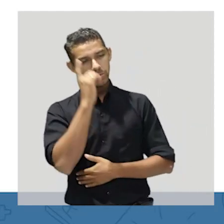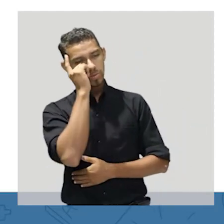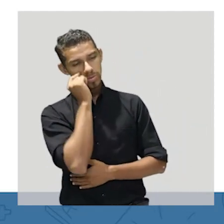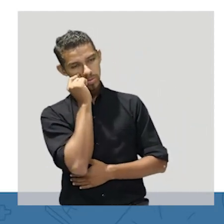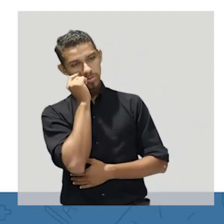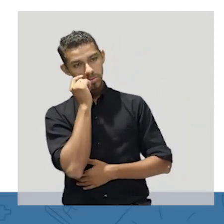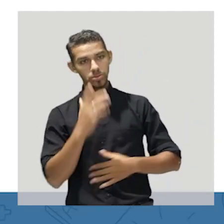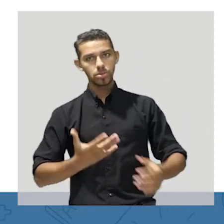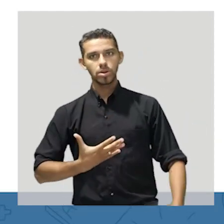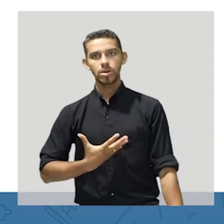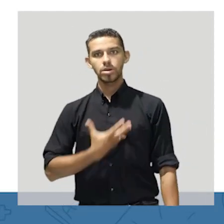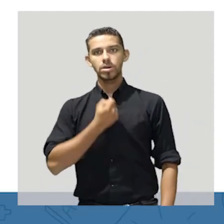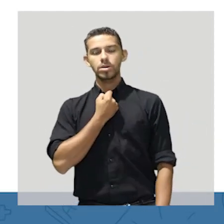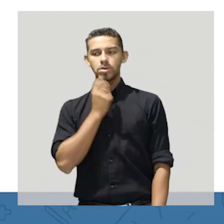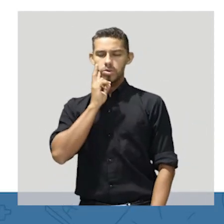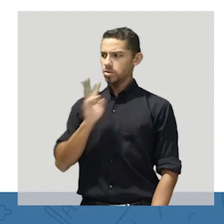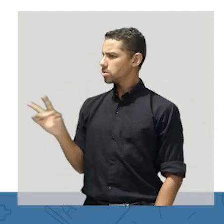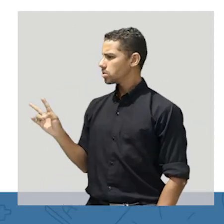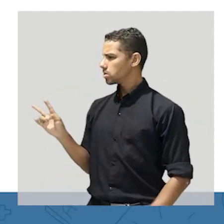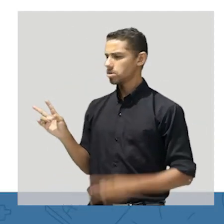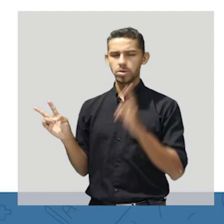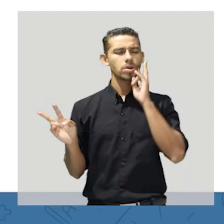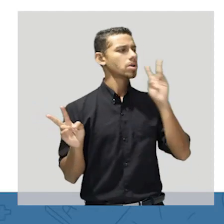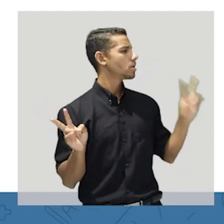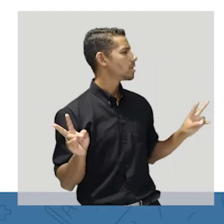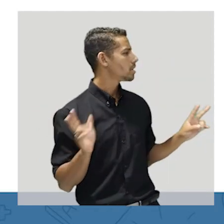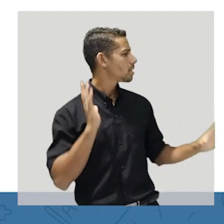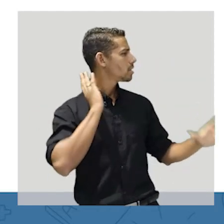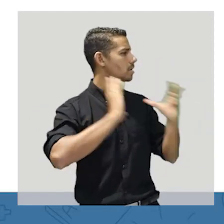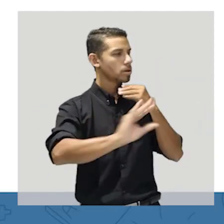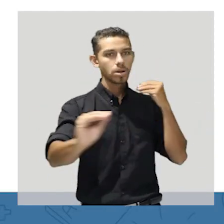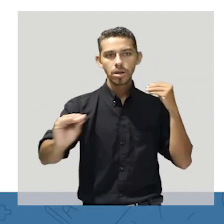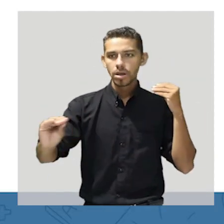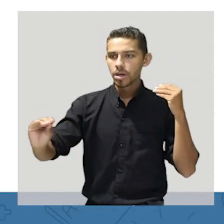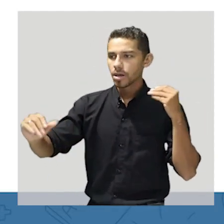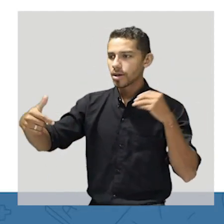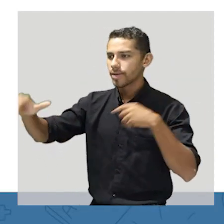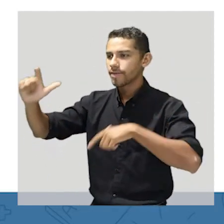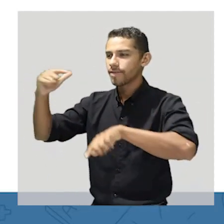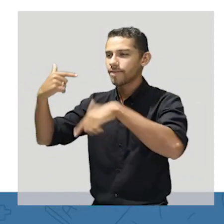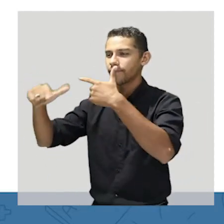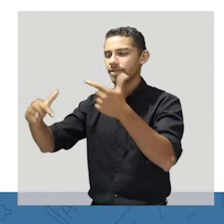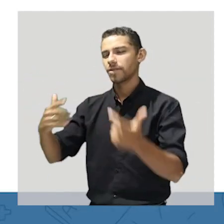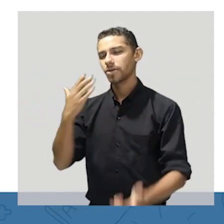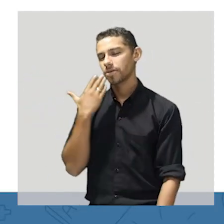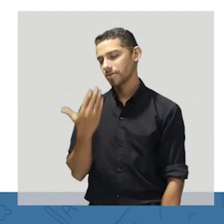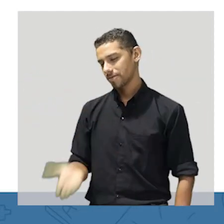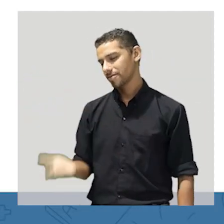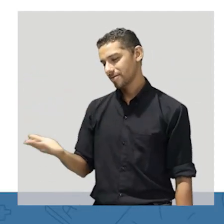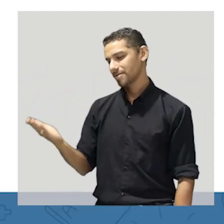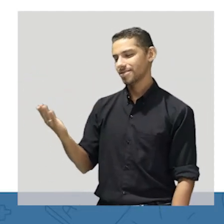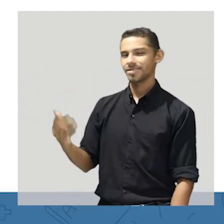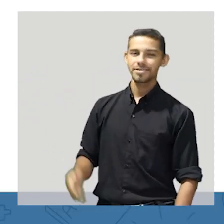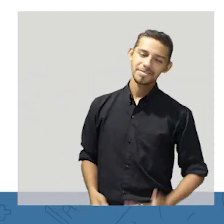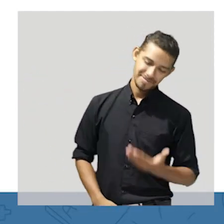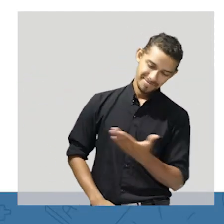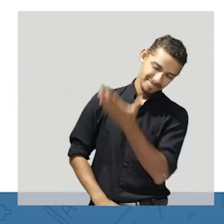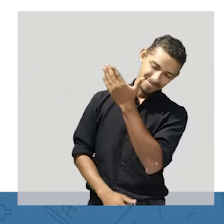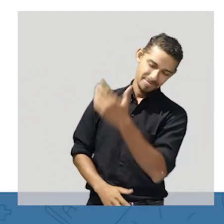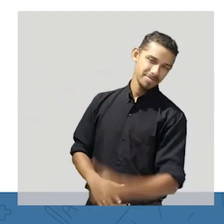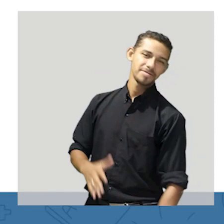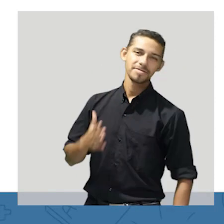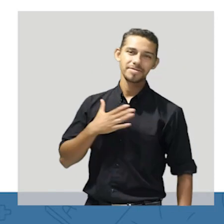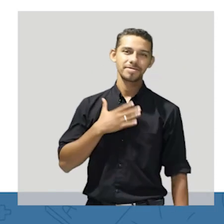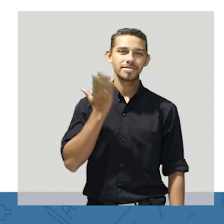de repente acorda olha para o lado já foi trabalhar olha aí olha aí